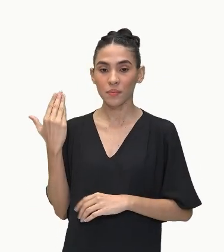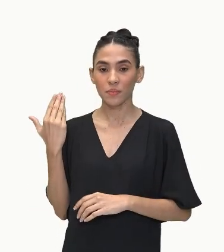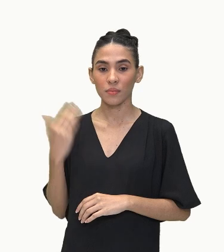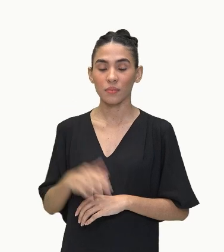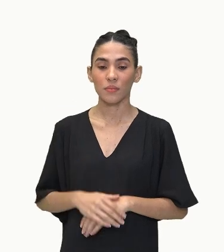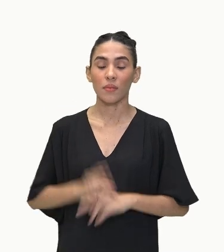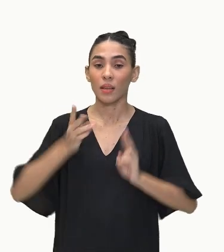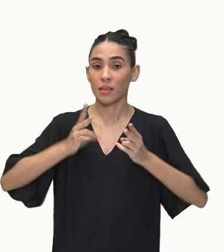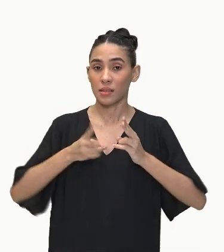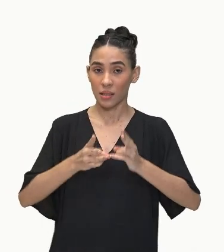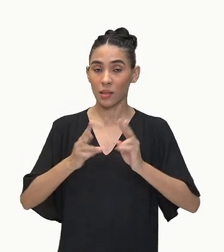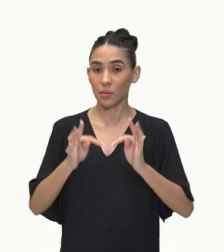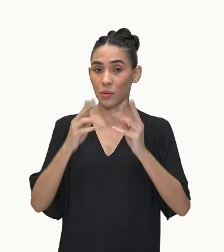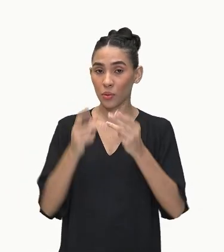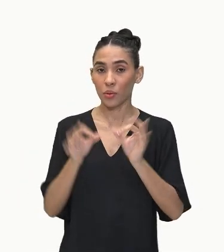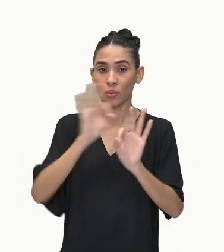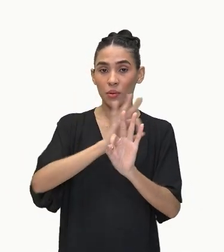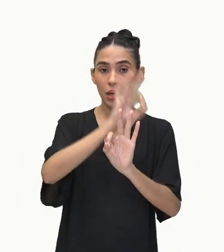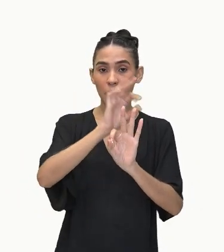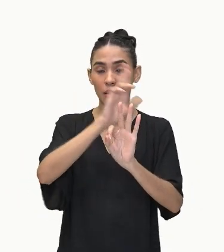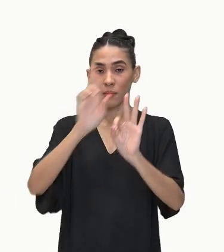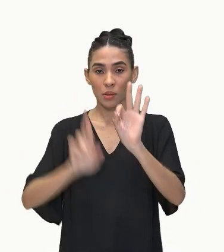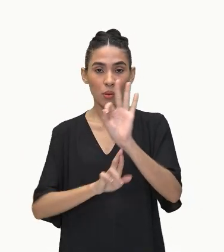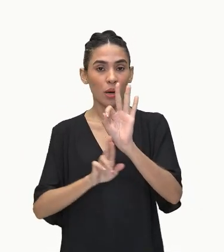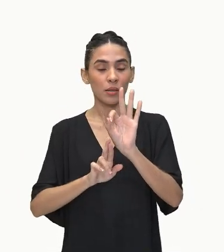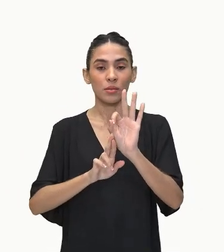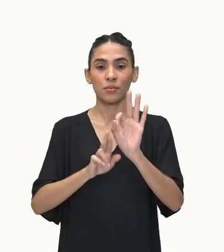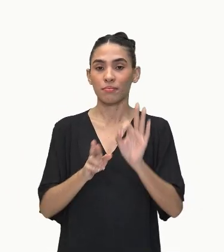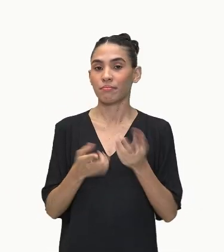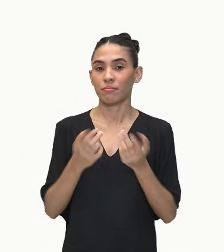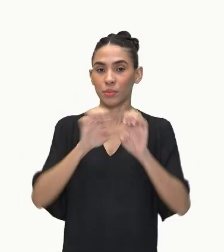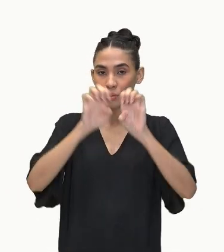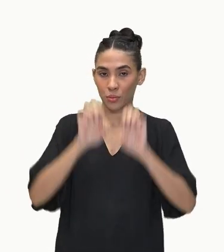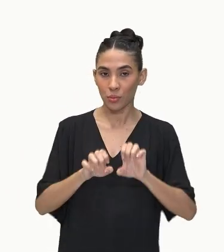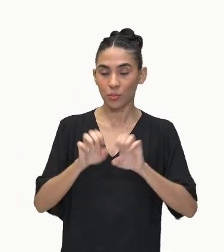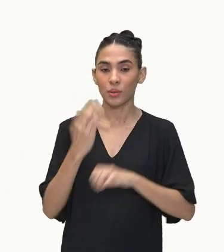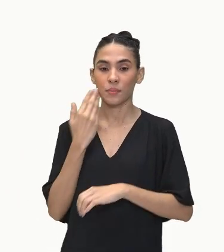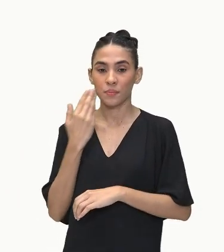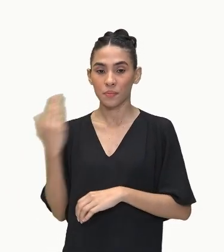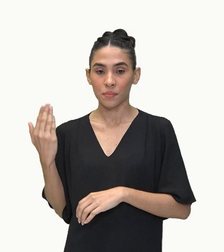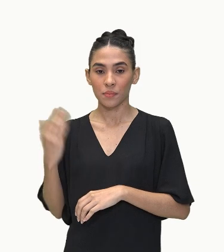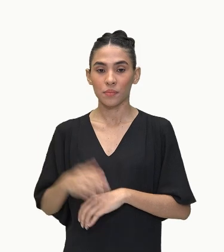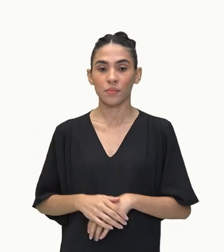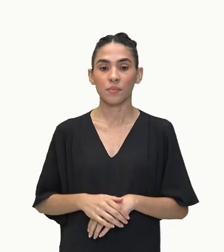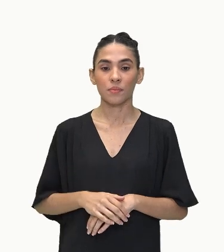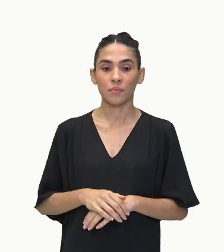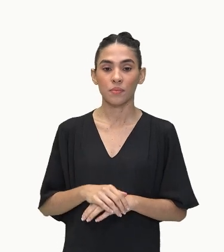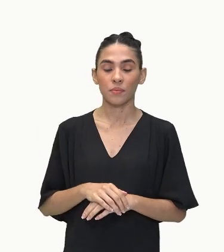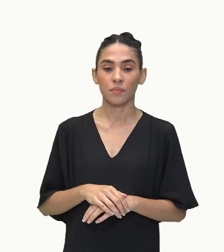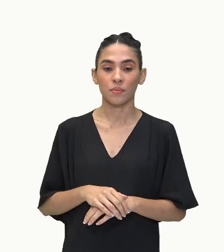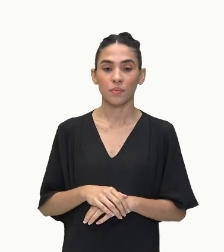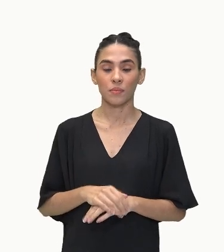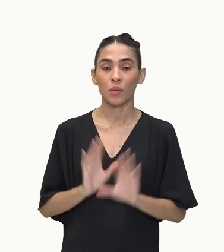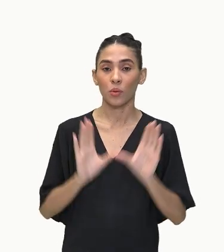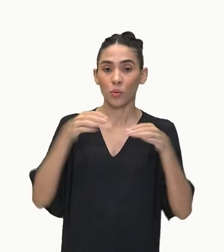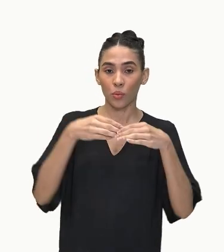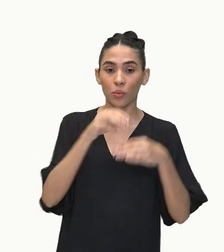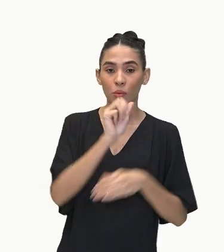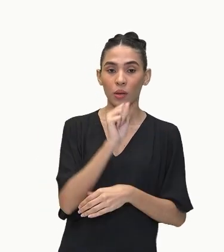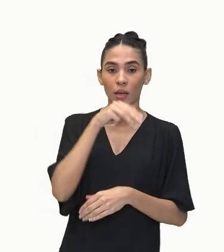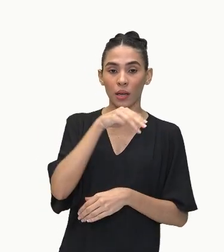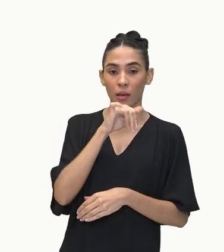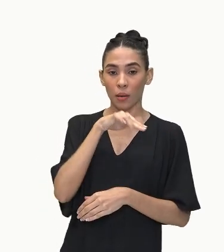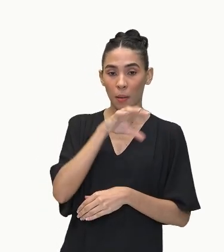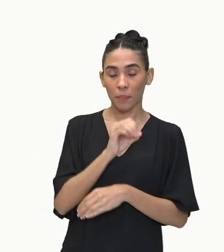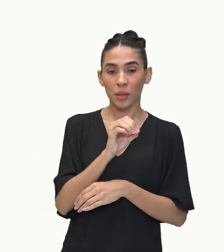Então, sempre, todo aminoácido sempre vai ter essa estrutura da carboxila, sempre vai ter o grupo amino, e o que